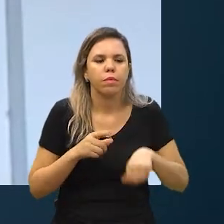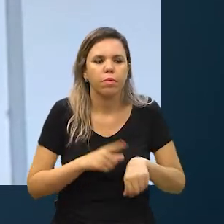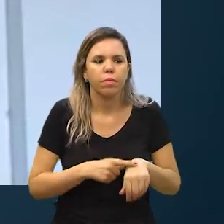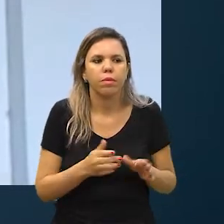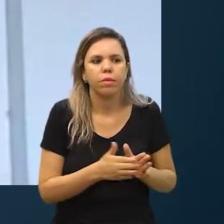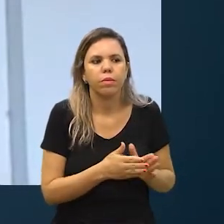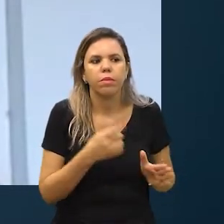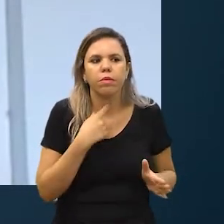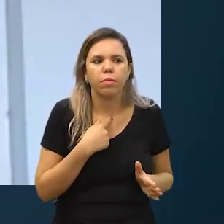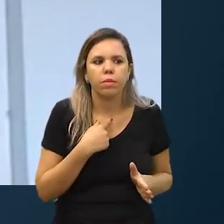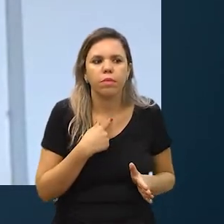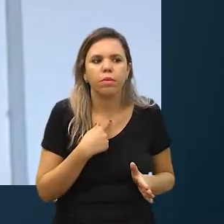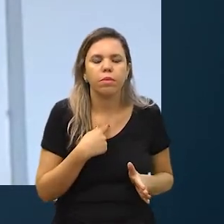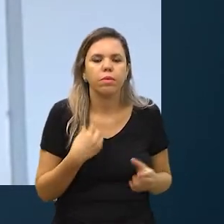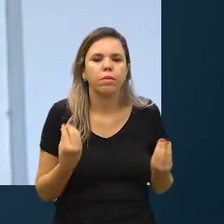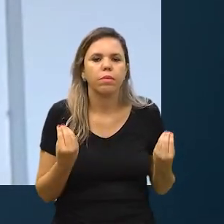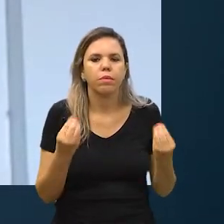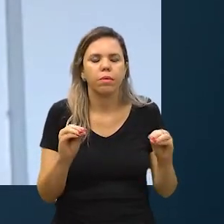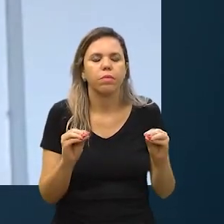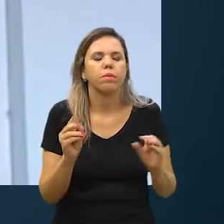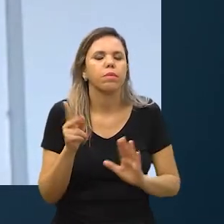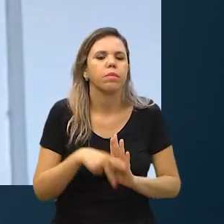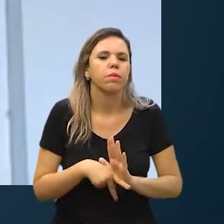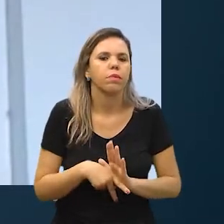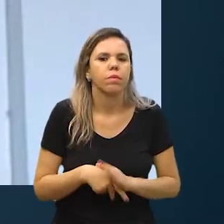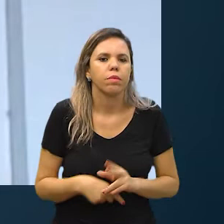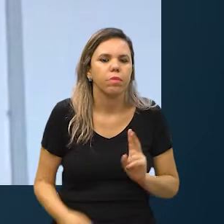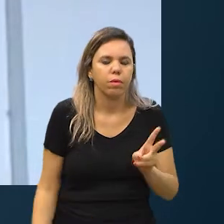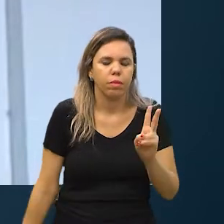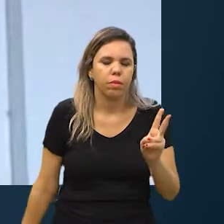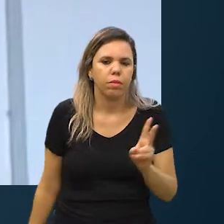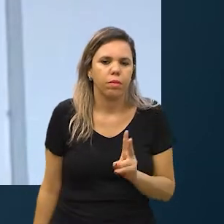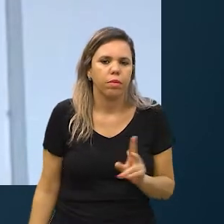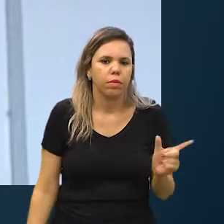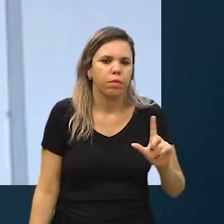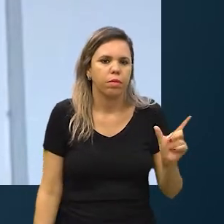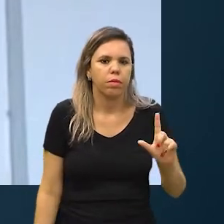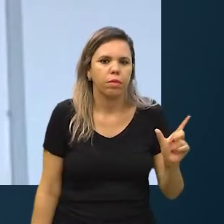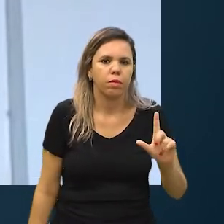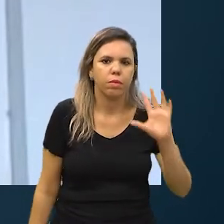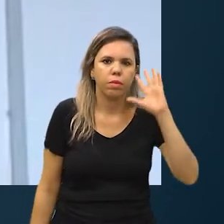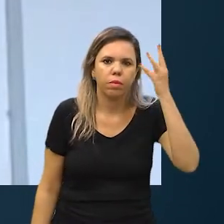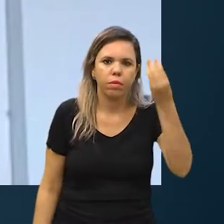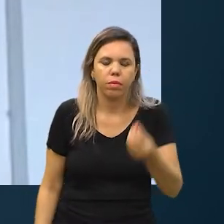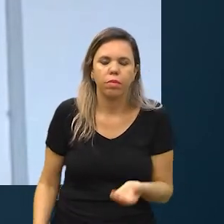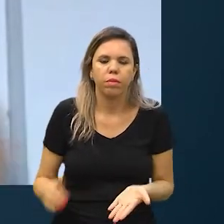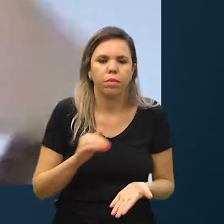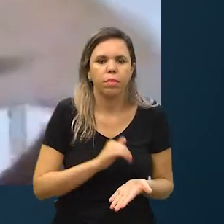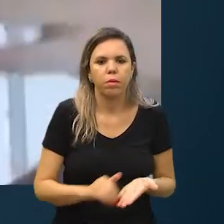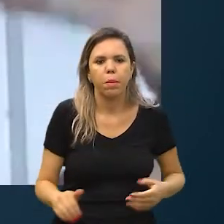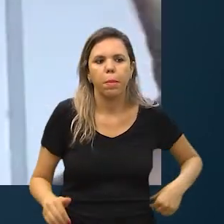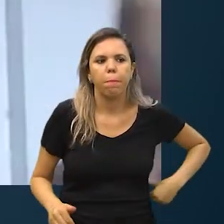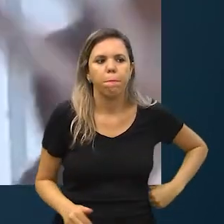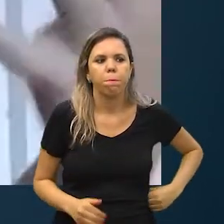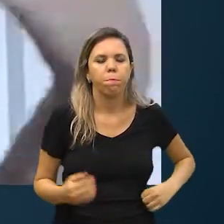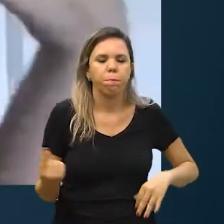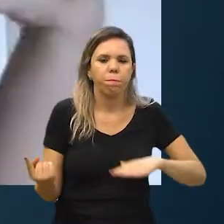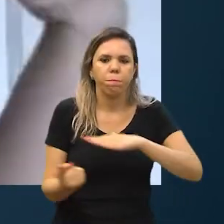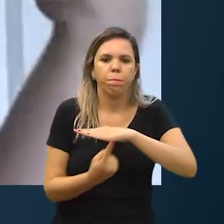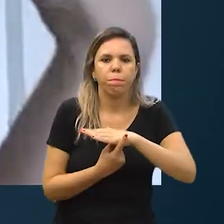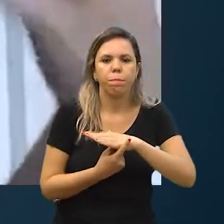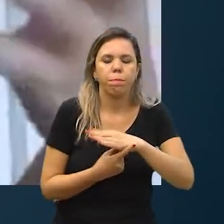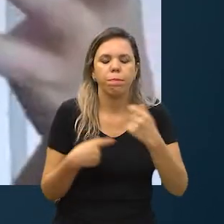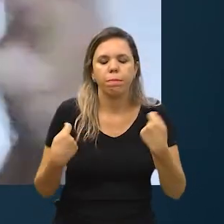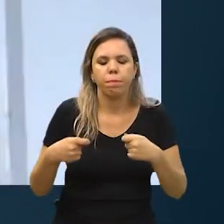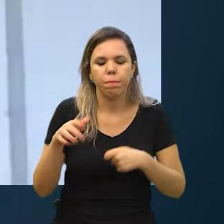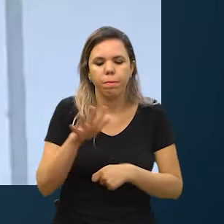o tempo e a vontade de colocar o projeto em pé. E aí, óbvio, quando a gente entendendo que o escritório, com seus clientes e o